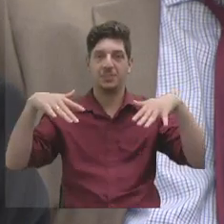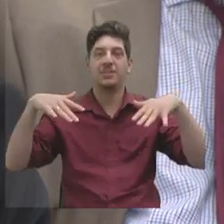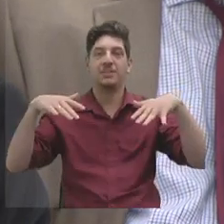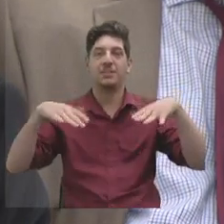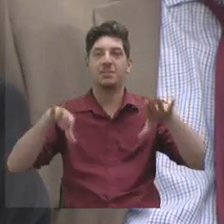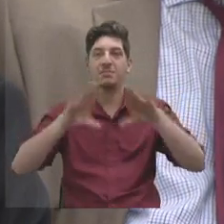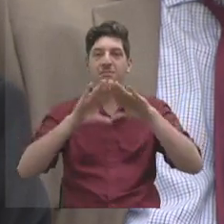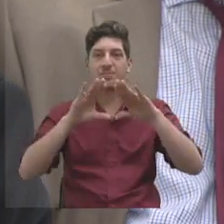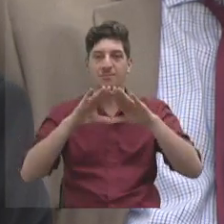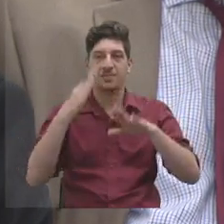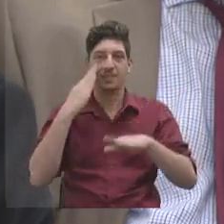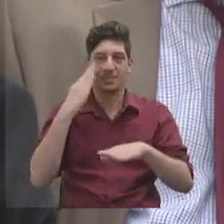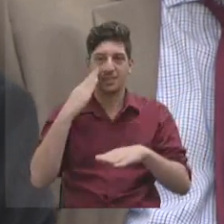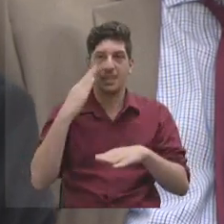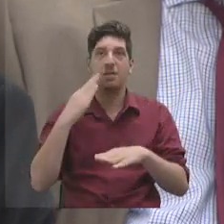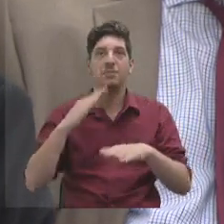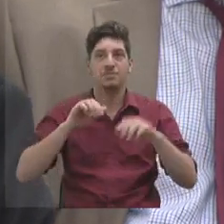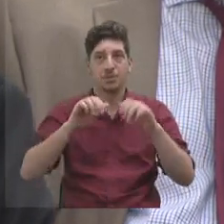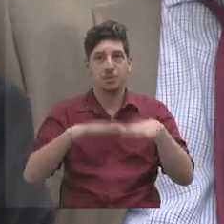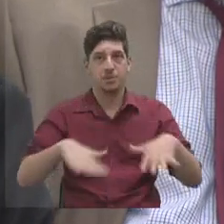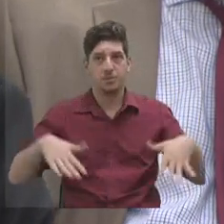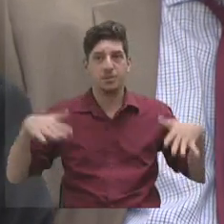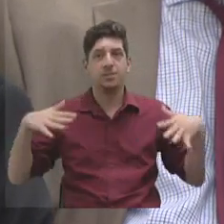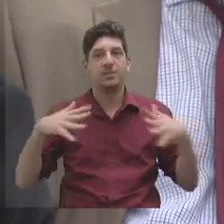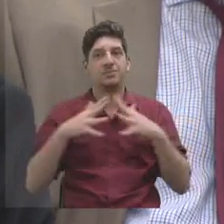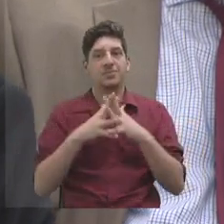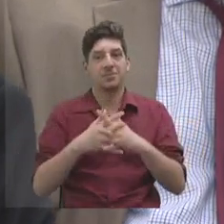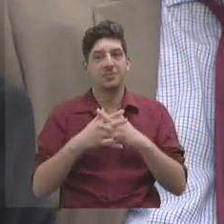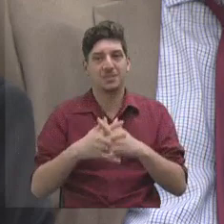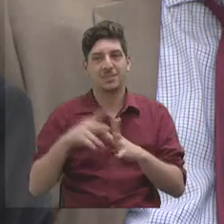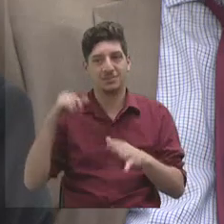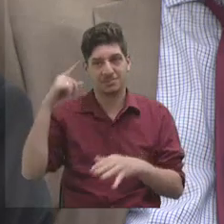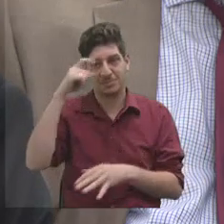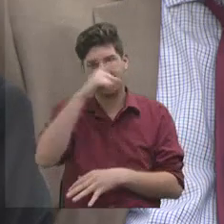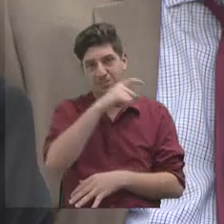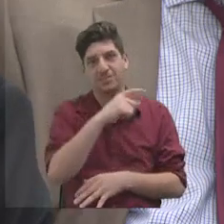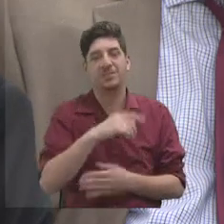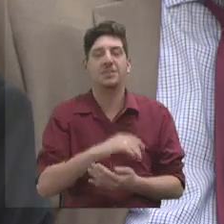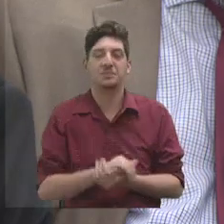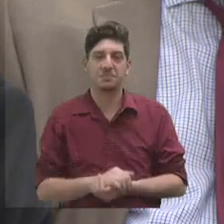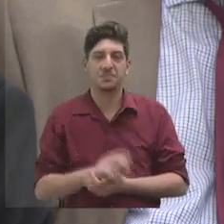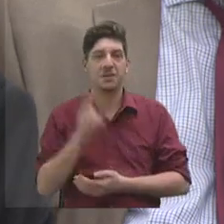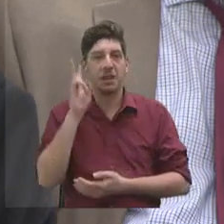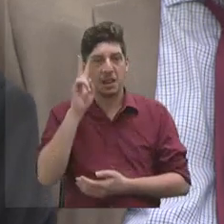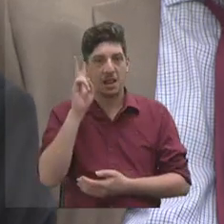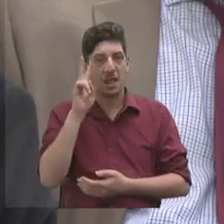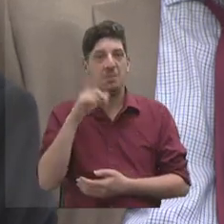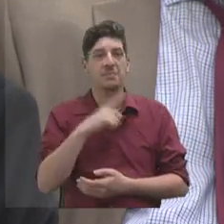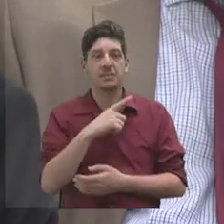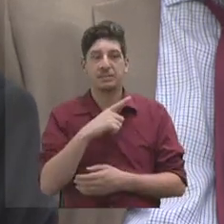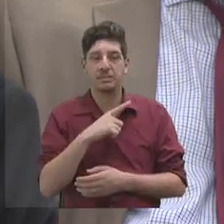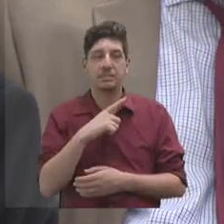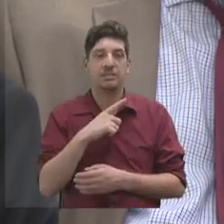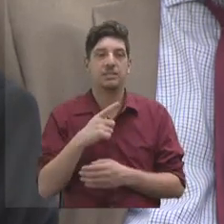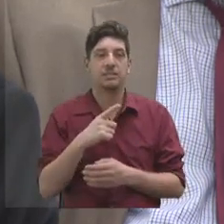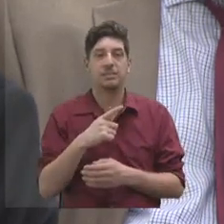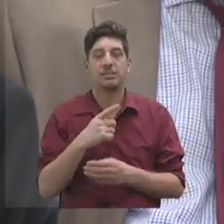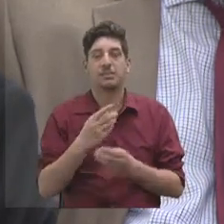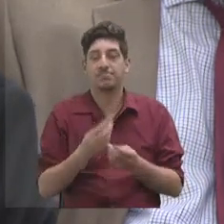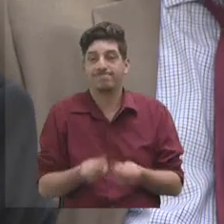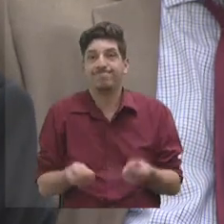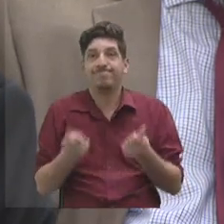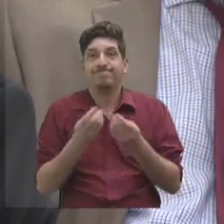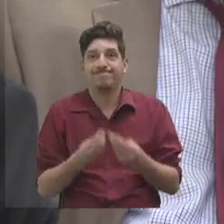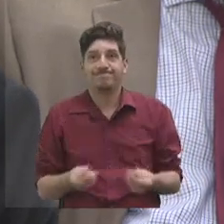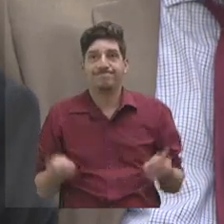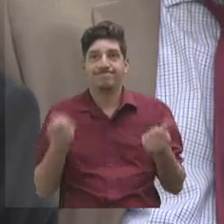inclusive muito difícil é naquela ocasião havia todo uma atenção em cima de um assunto que não